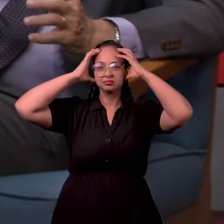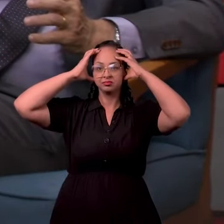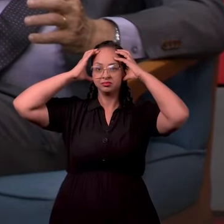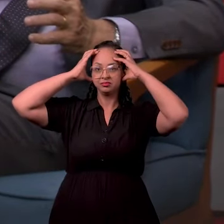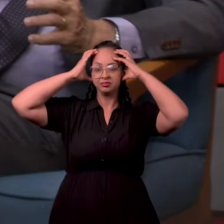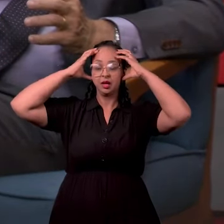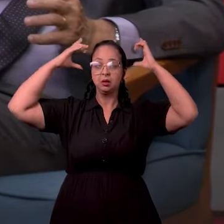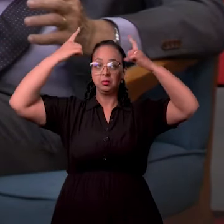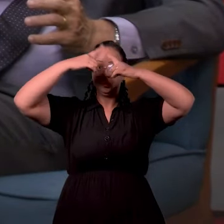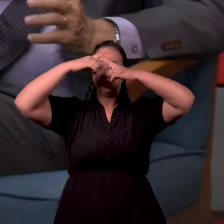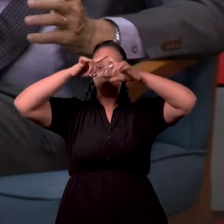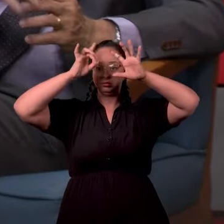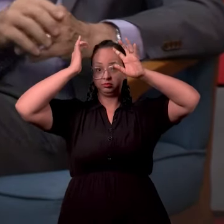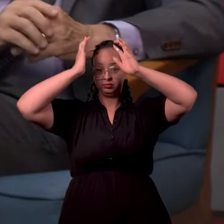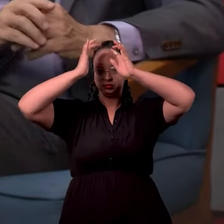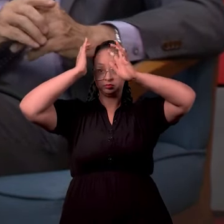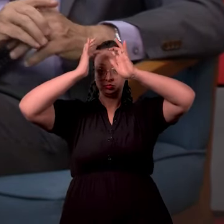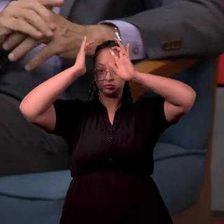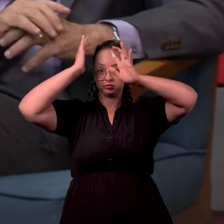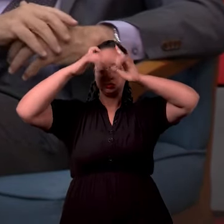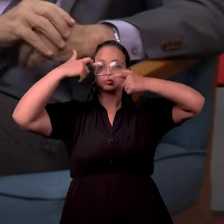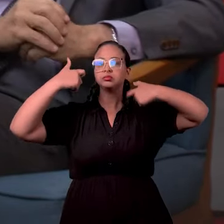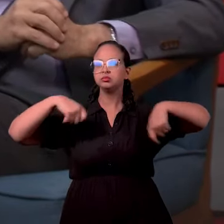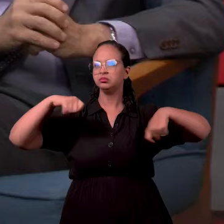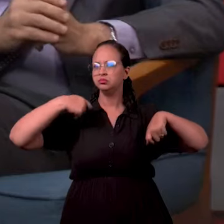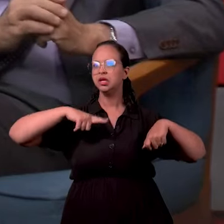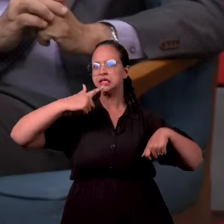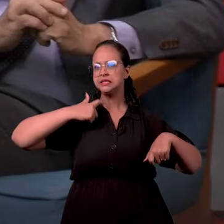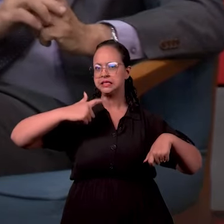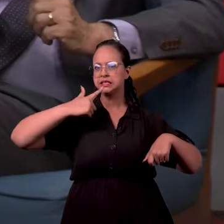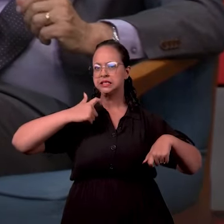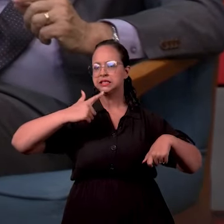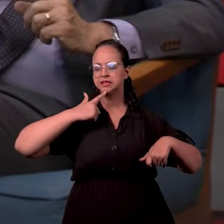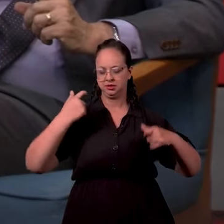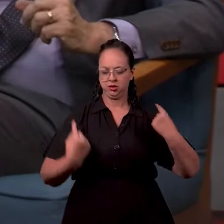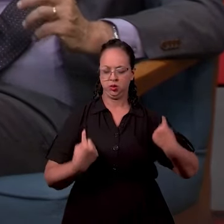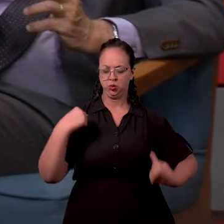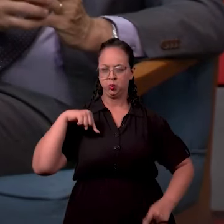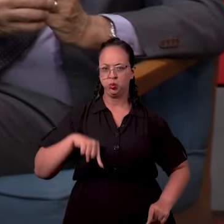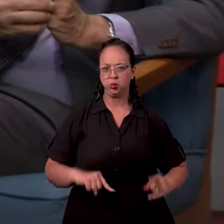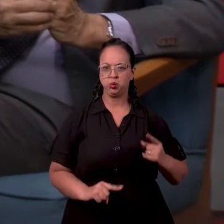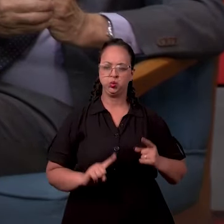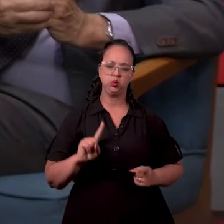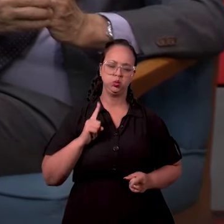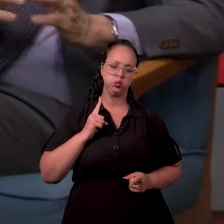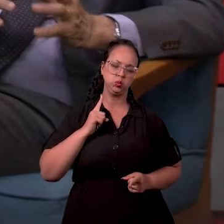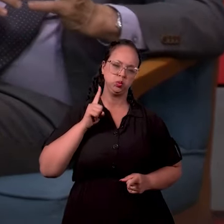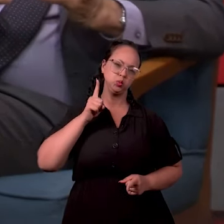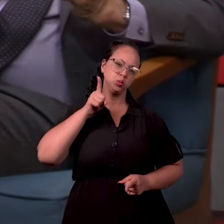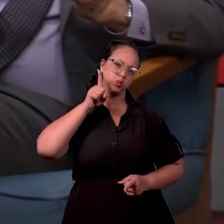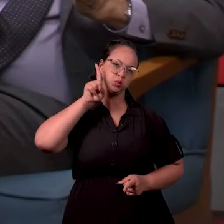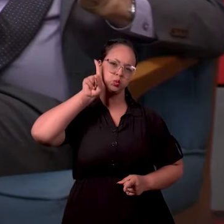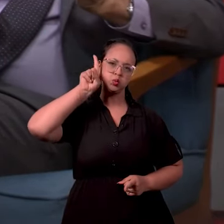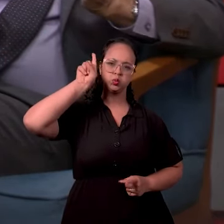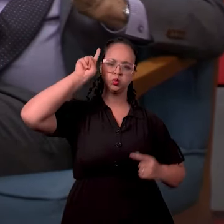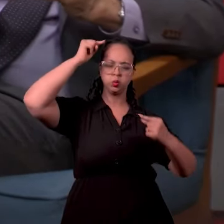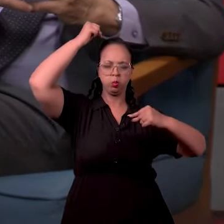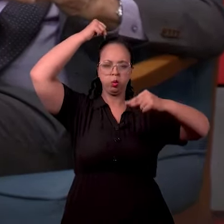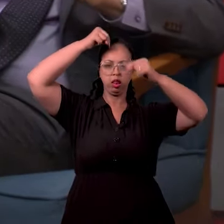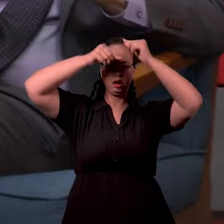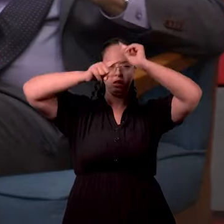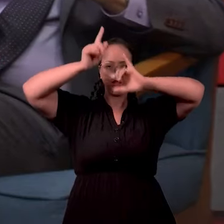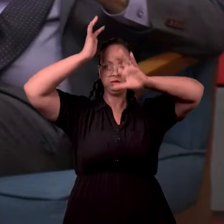Porque o cérebro, ele depende do sangue, né? O sangue chega, porque ele não produz, ele não